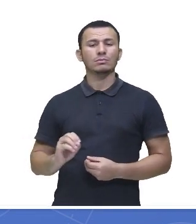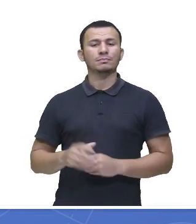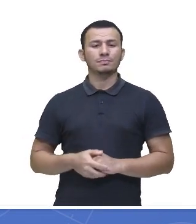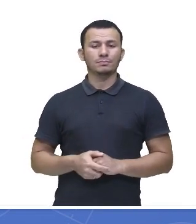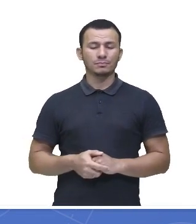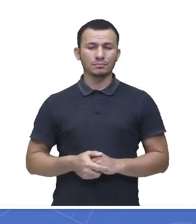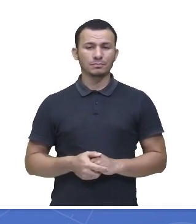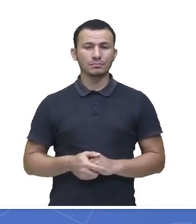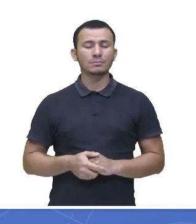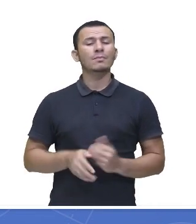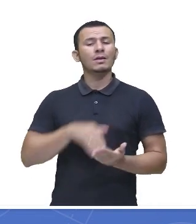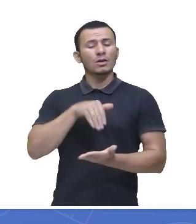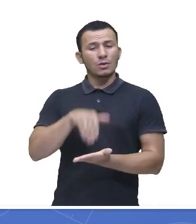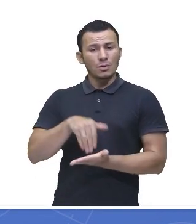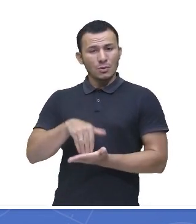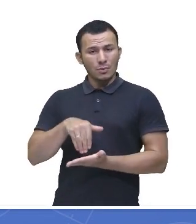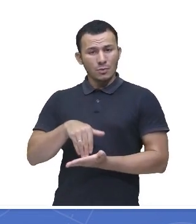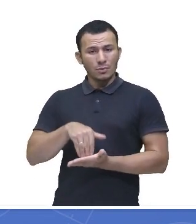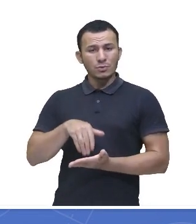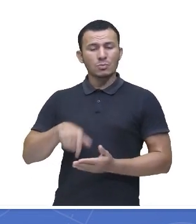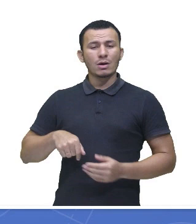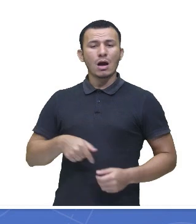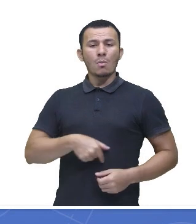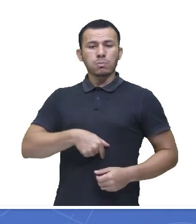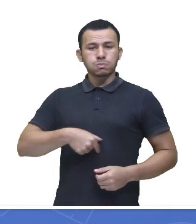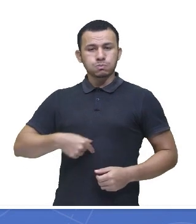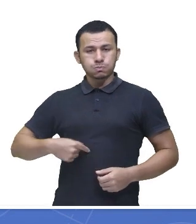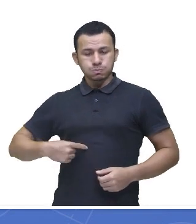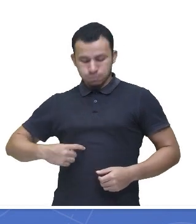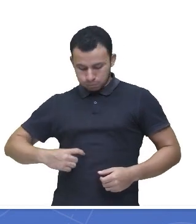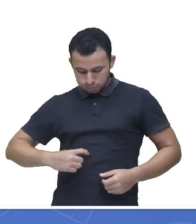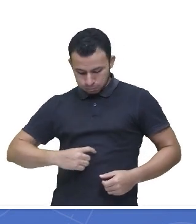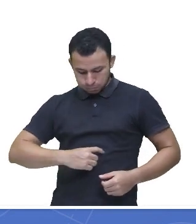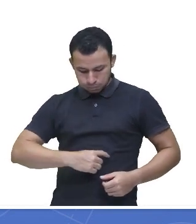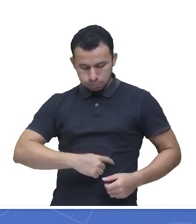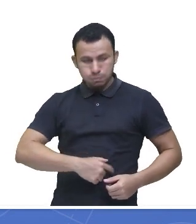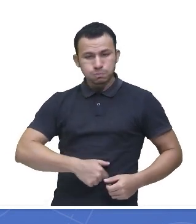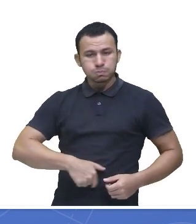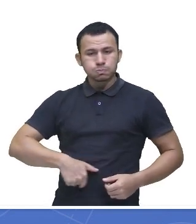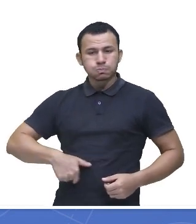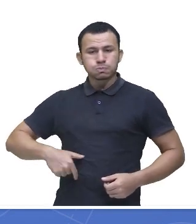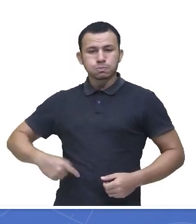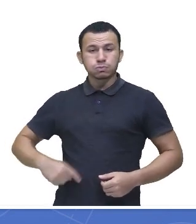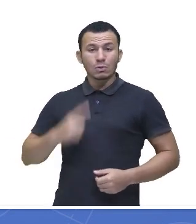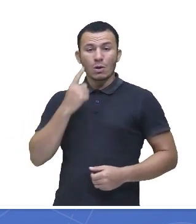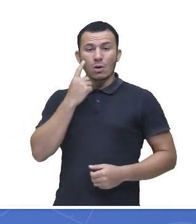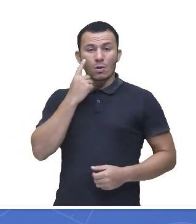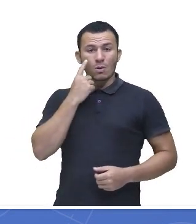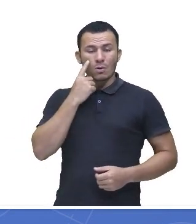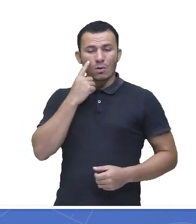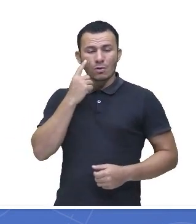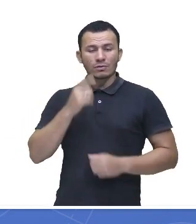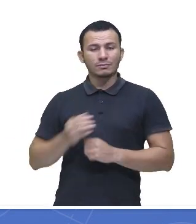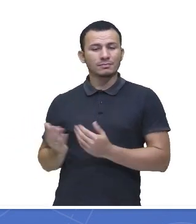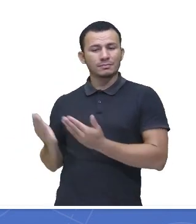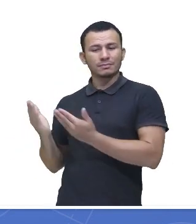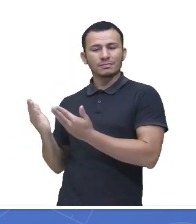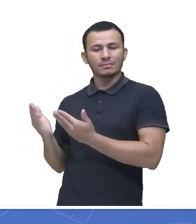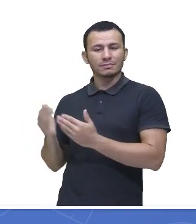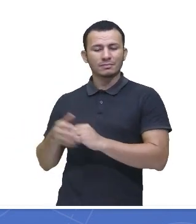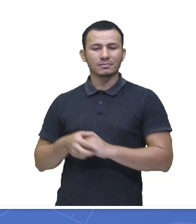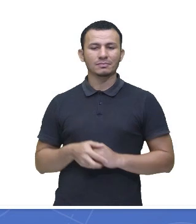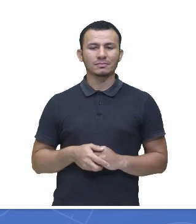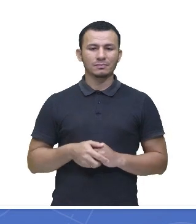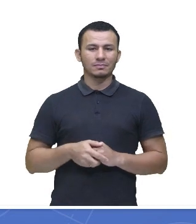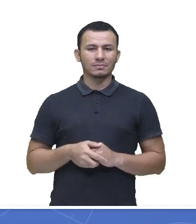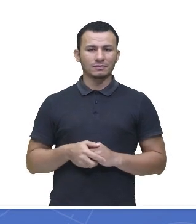fim, o nosso último órgão é o intestino grosso. Deixa eu marcar o intestino grosso bem aqui para você. O intestino grosso é